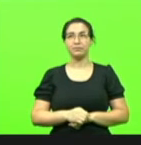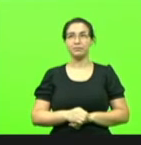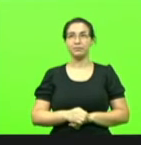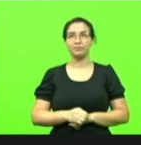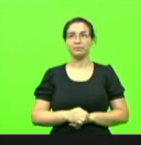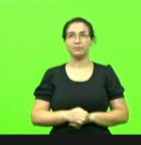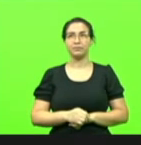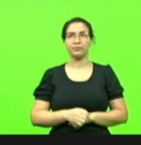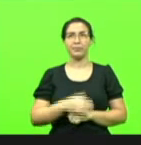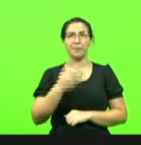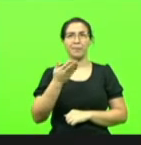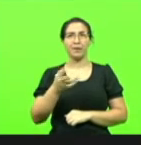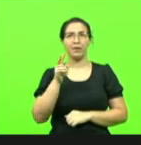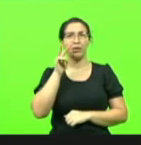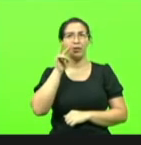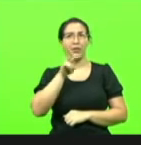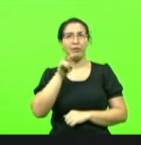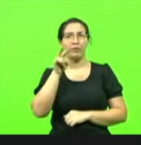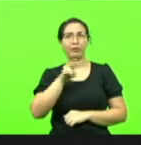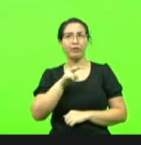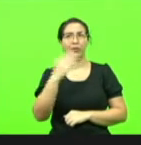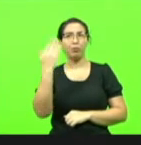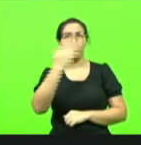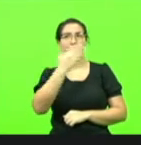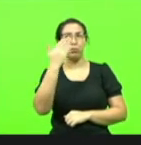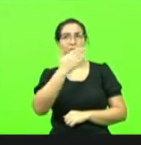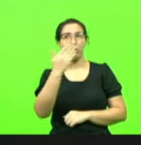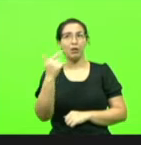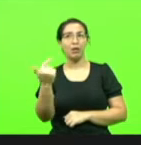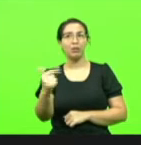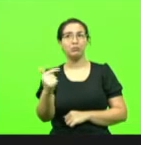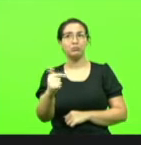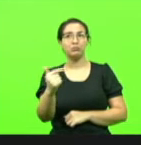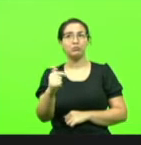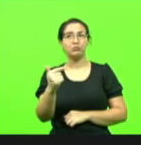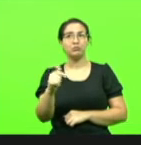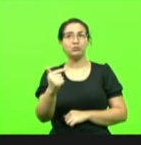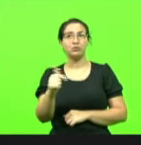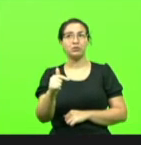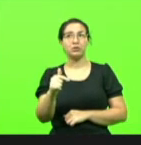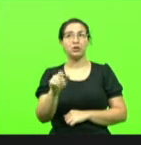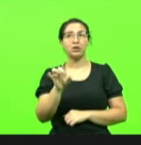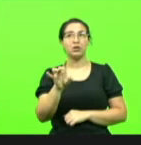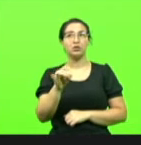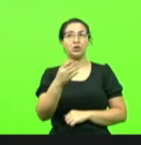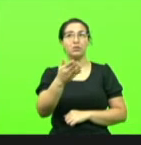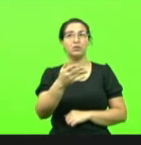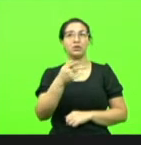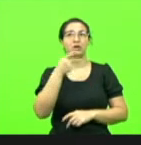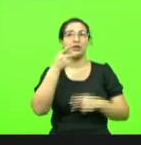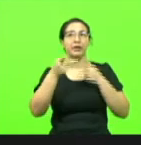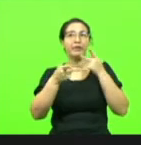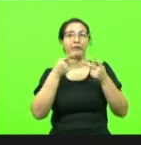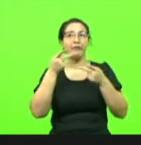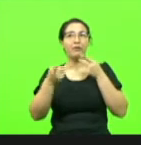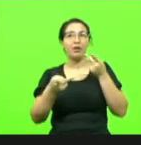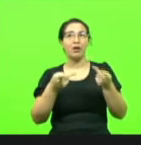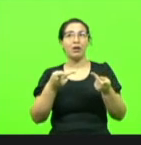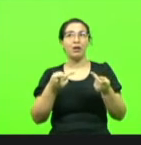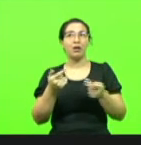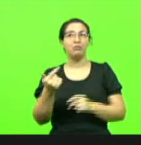você tá vendo que o não está aparecendo está só só fala não tá suave